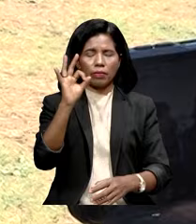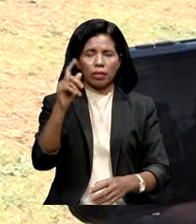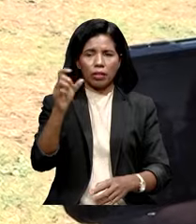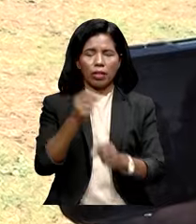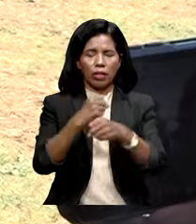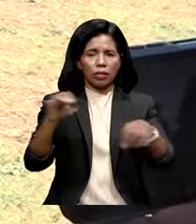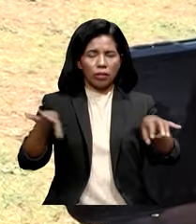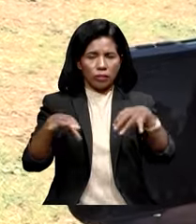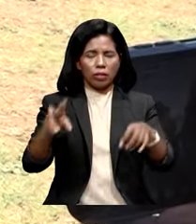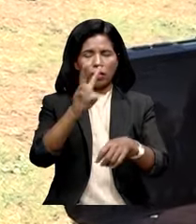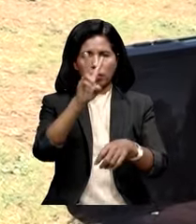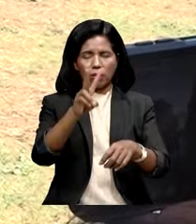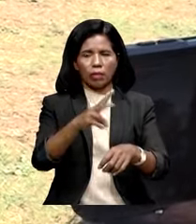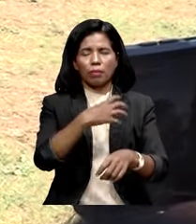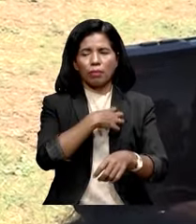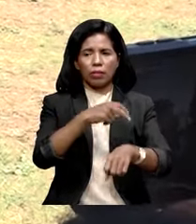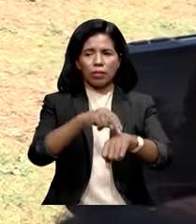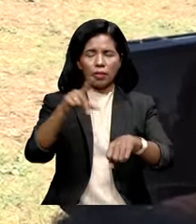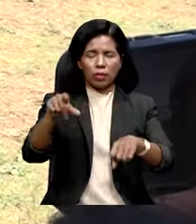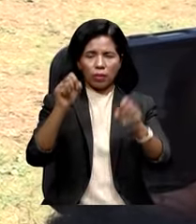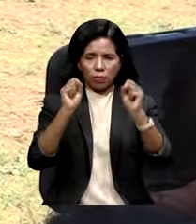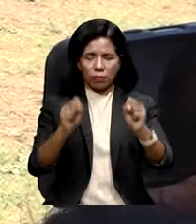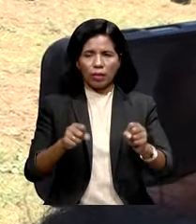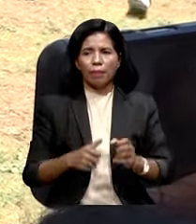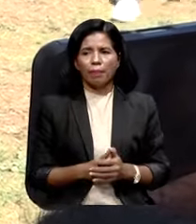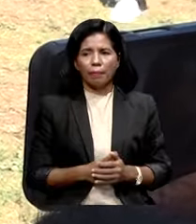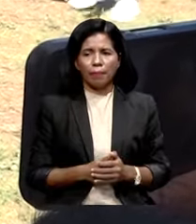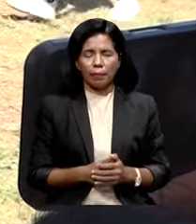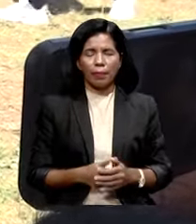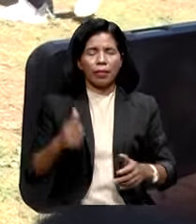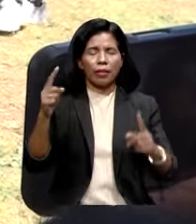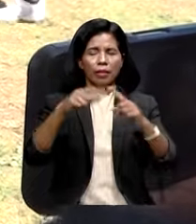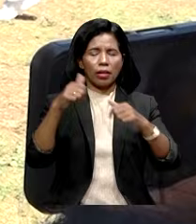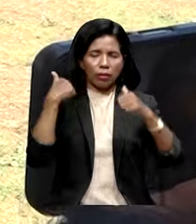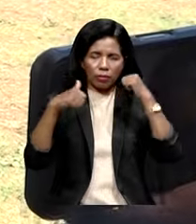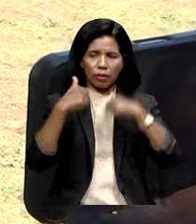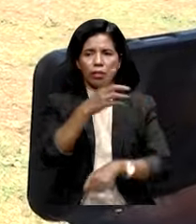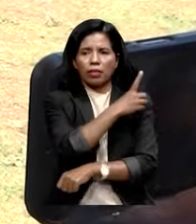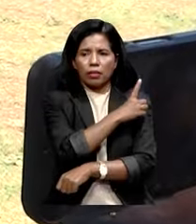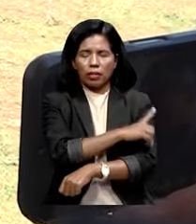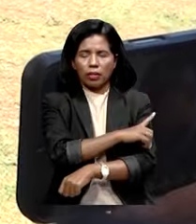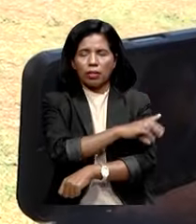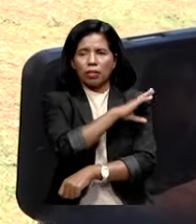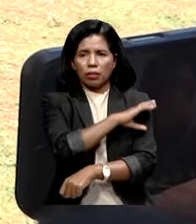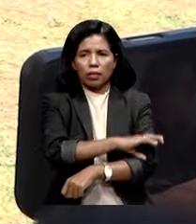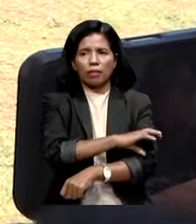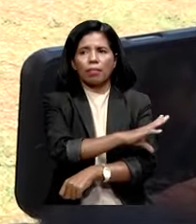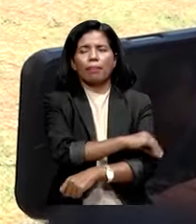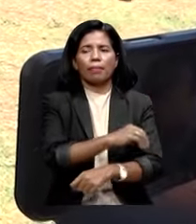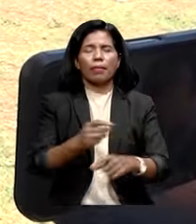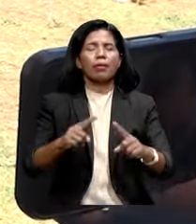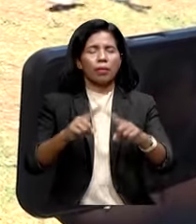Tamba, Polícia Nacional, pela linha de atividade de defesa interna, segurança interna,